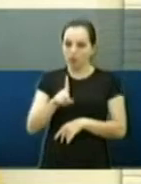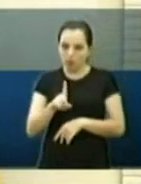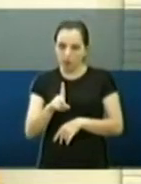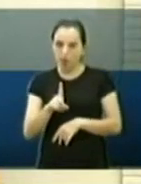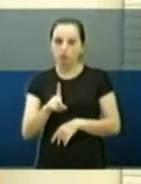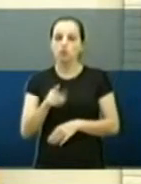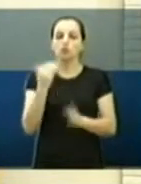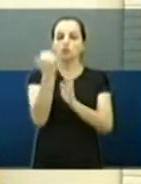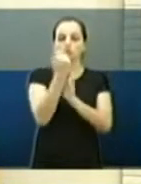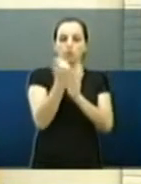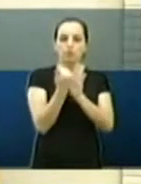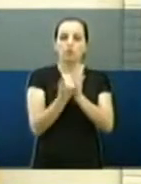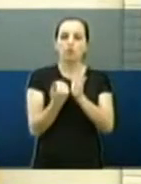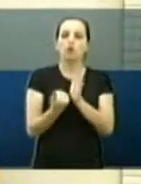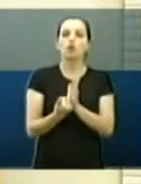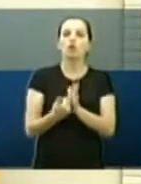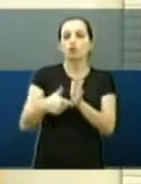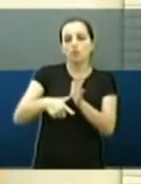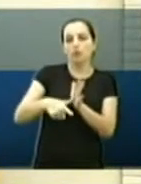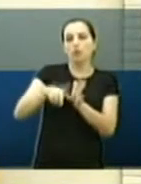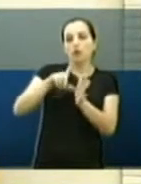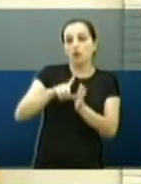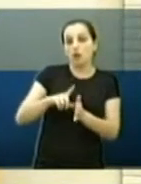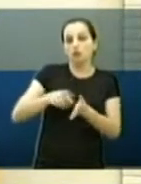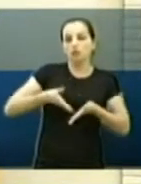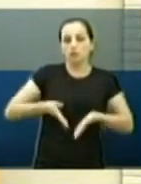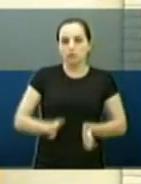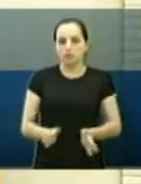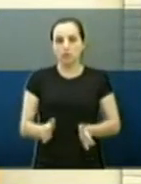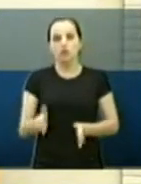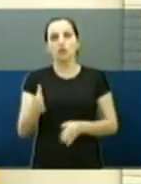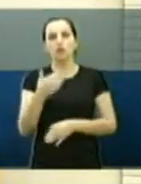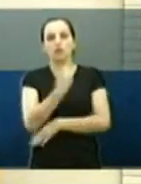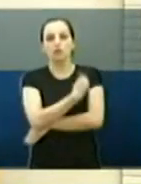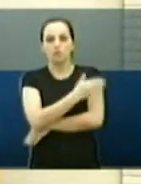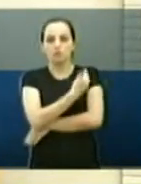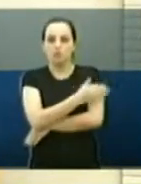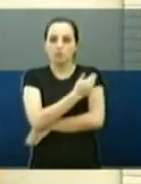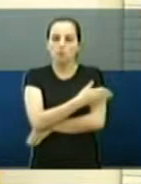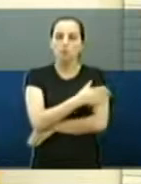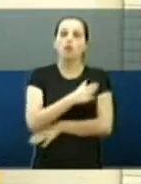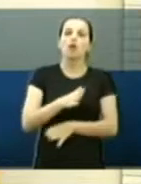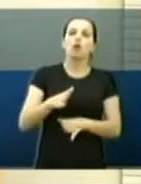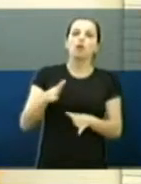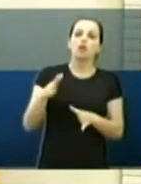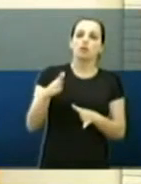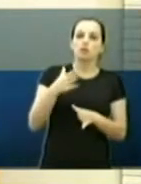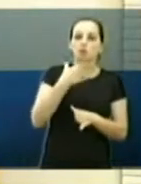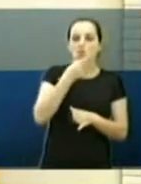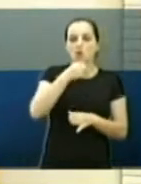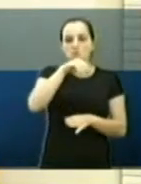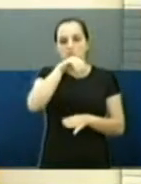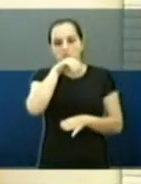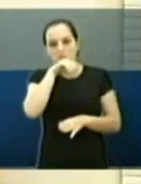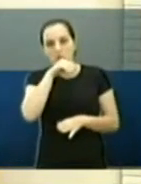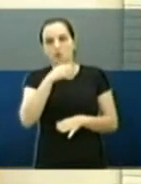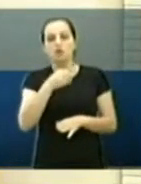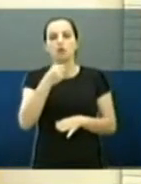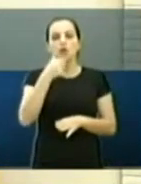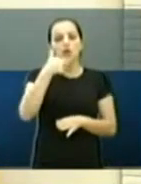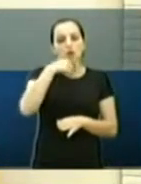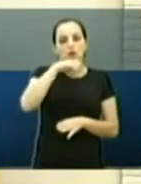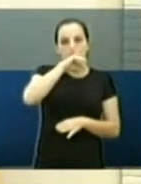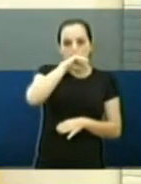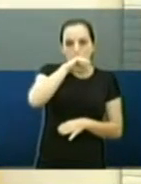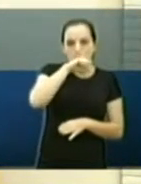de pré-natal, não fazer um treinamento com as mães, até com os pais, às vezes com a avó, que às vezes vai cuidar da criança, sobre como agir